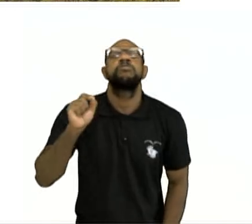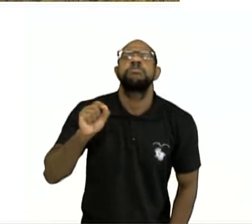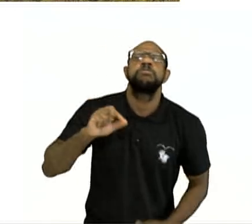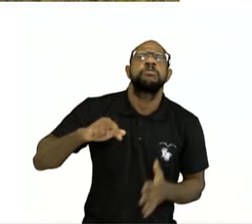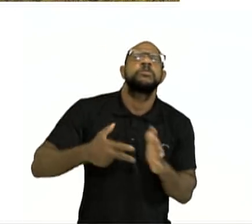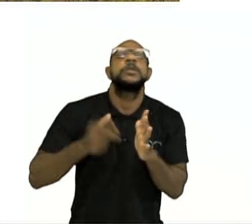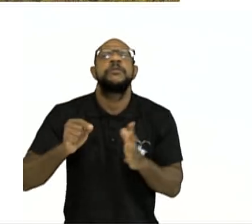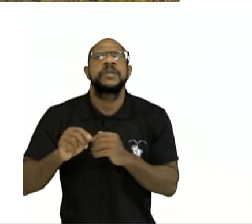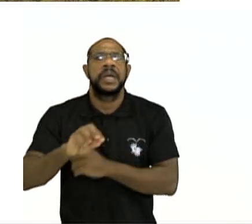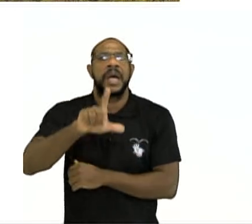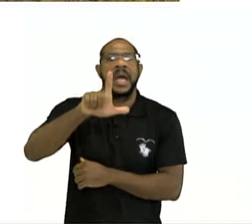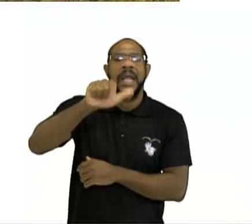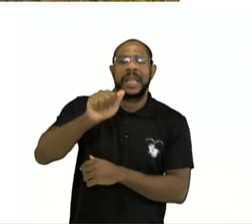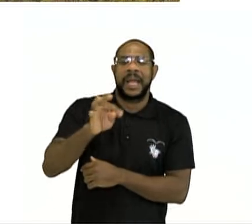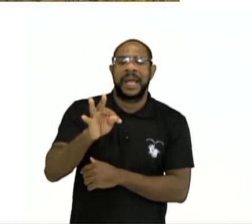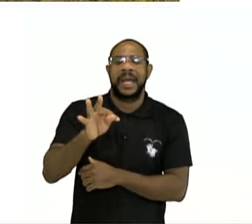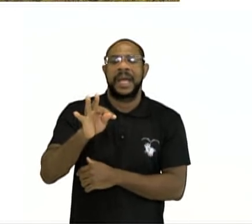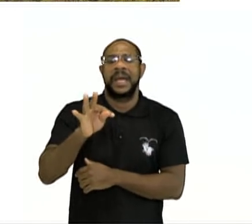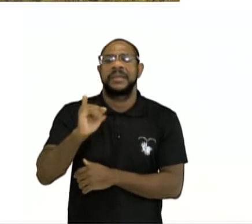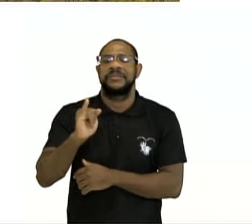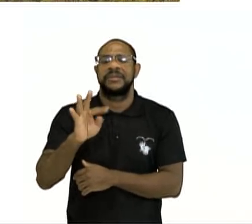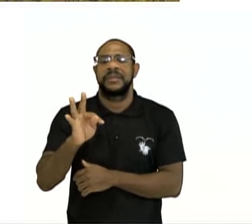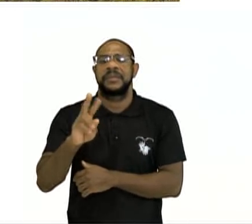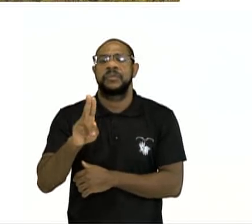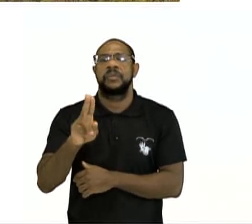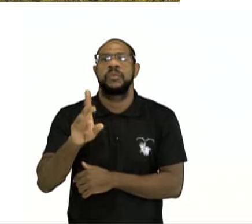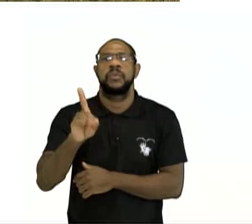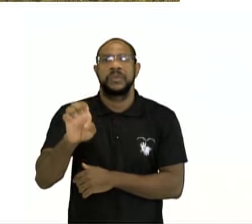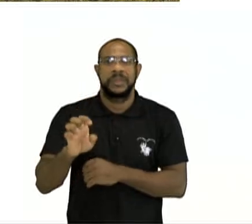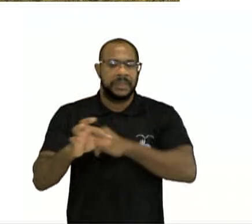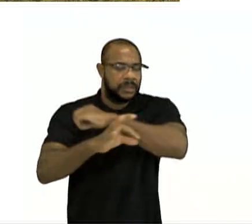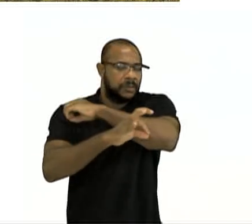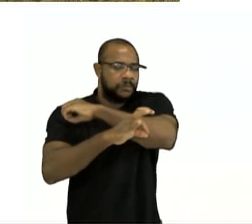a distância de qualquer ponto em relação